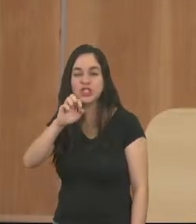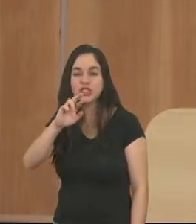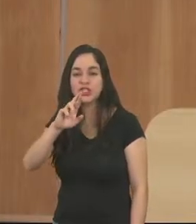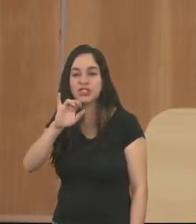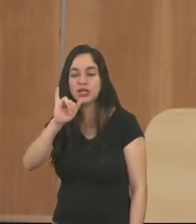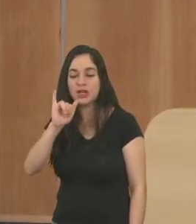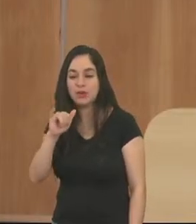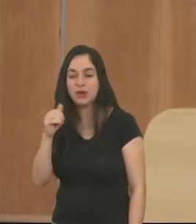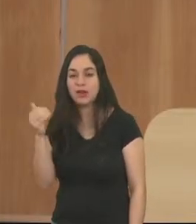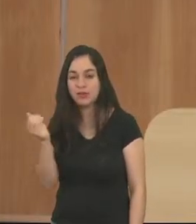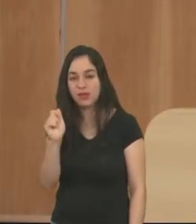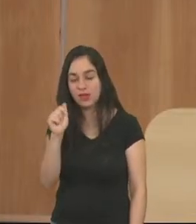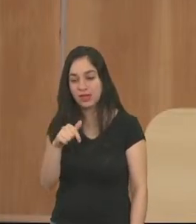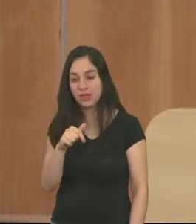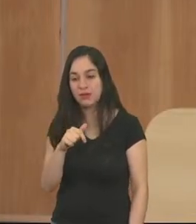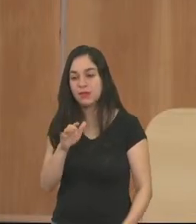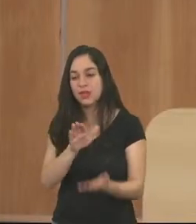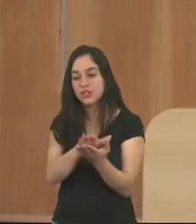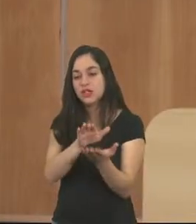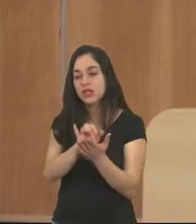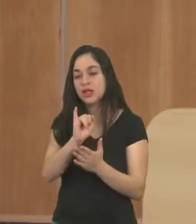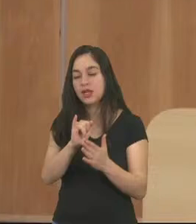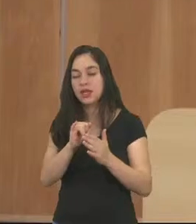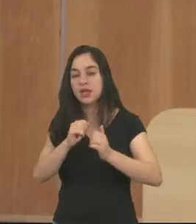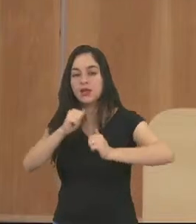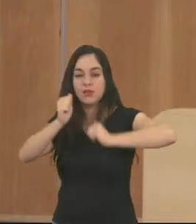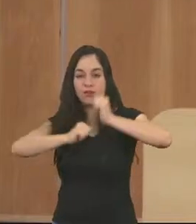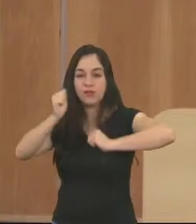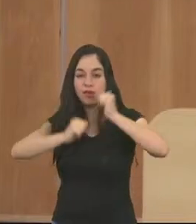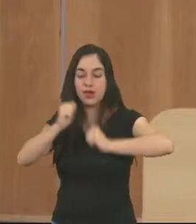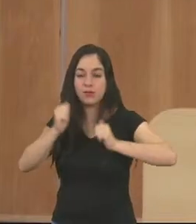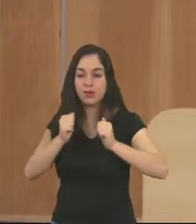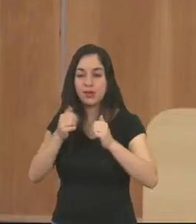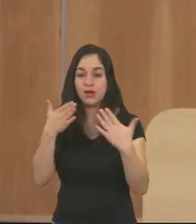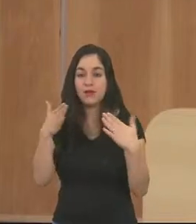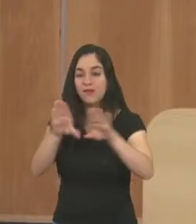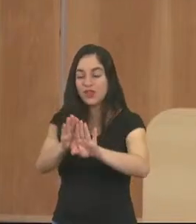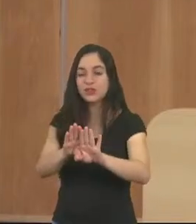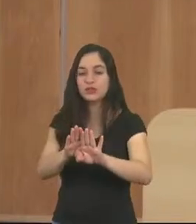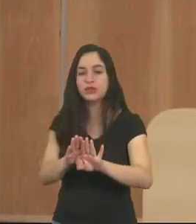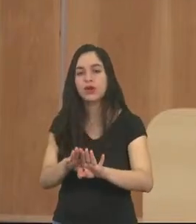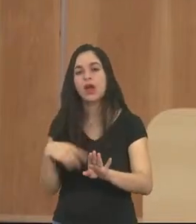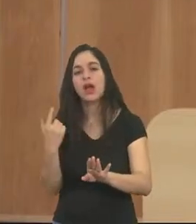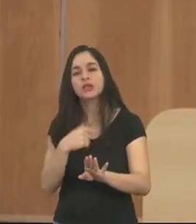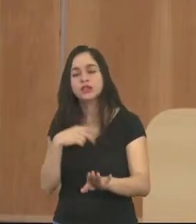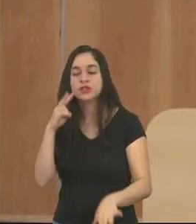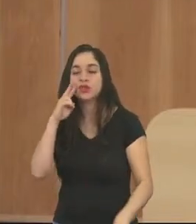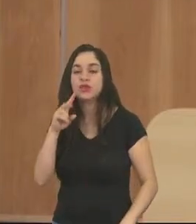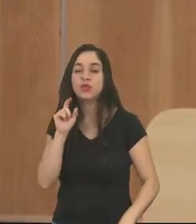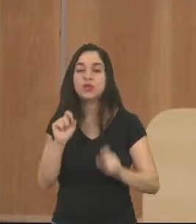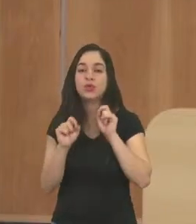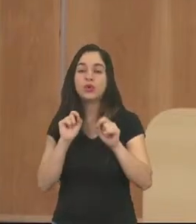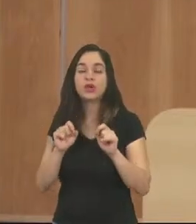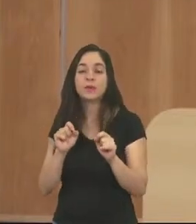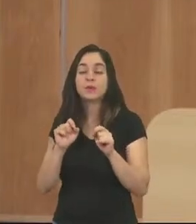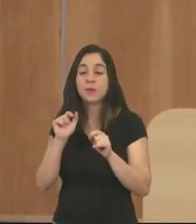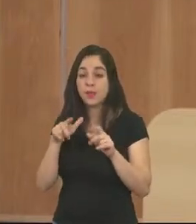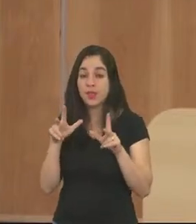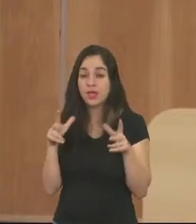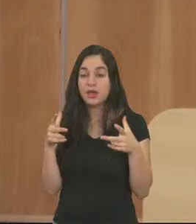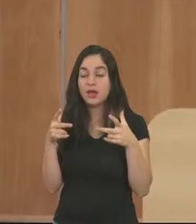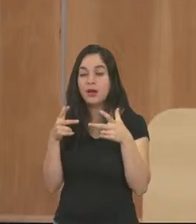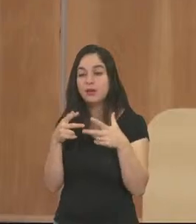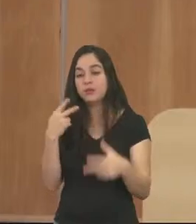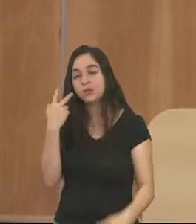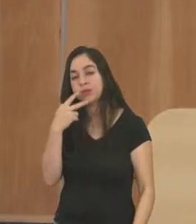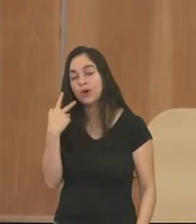de Jacareí, que encerrou as atividades, que fechou a fábrica, o que a gente viu? Não só da Câmara de Vereadores, mas também